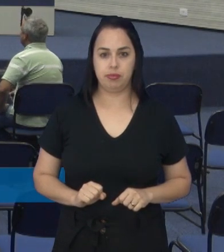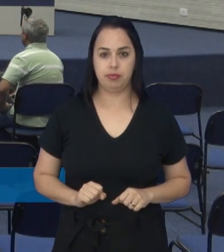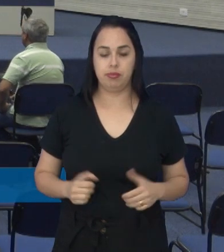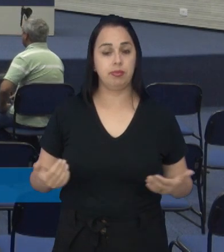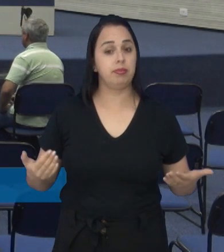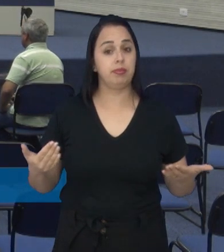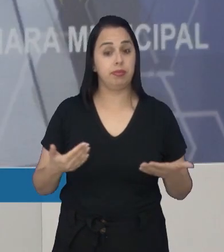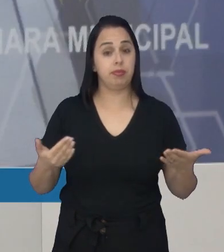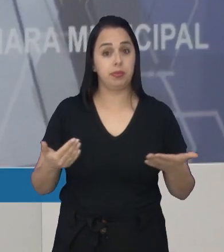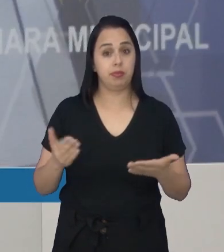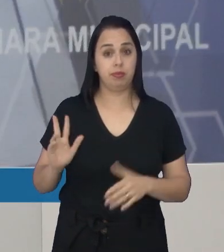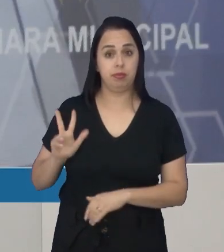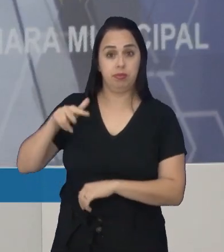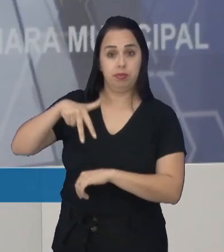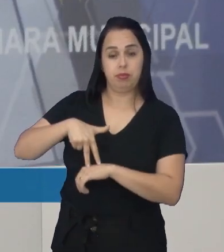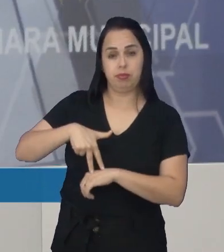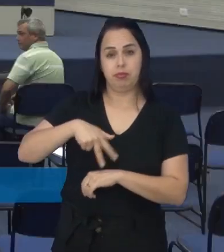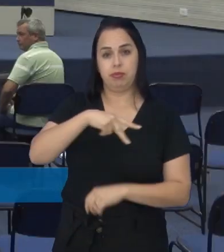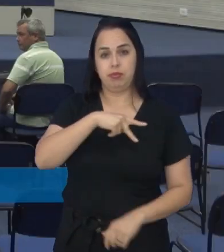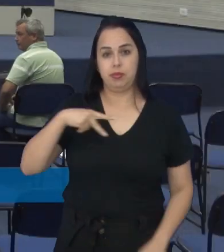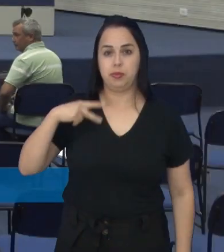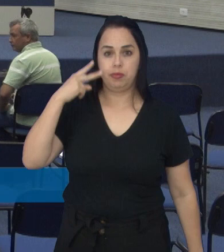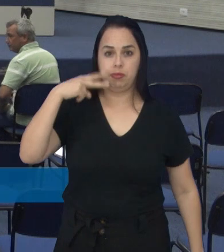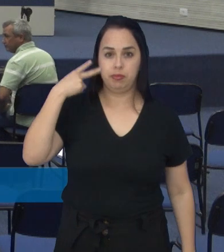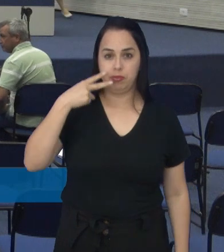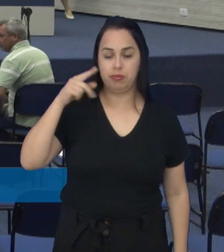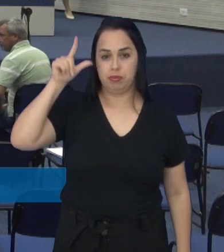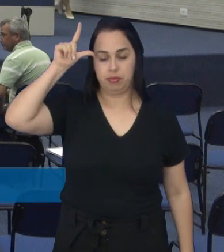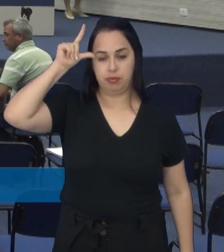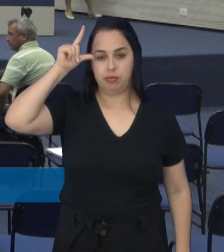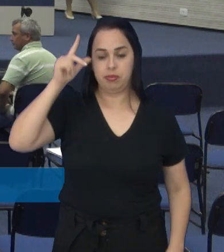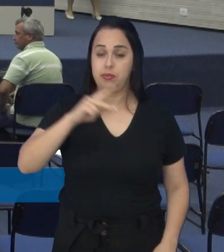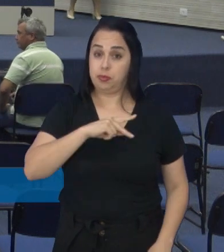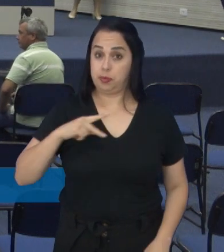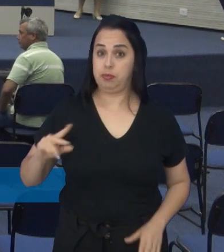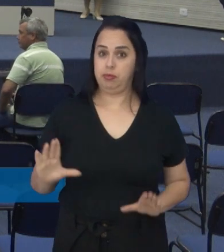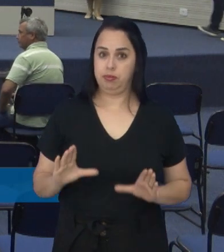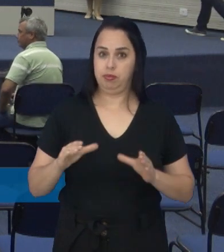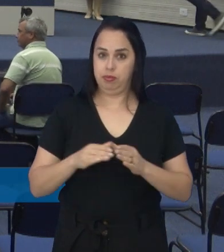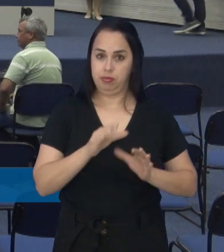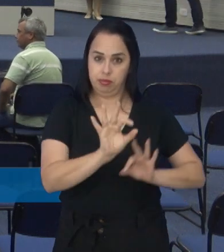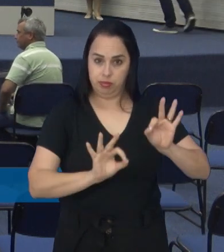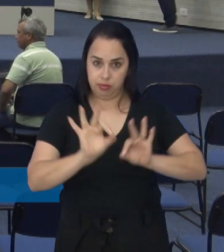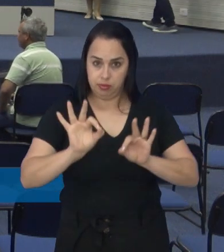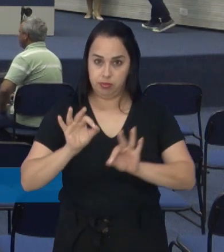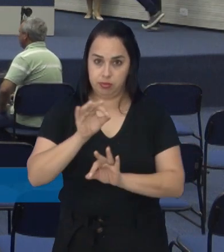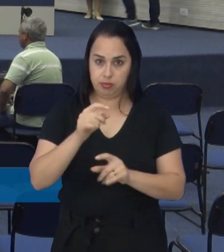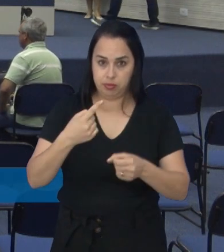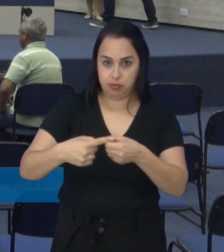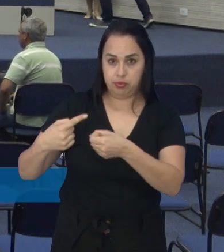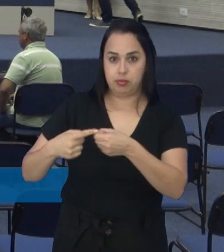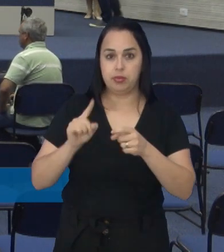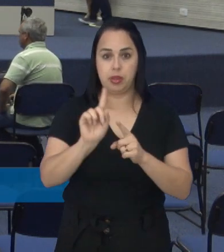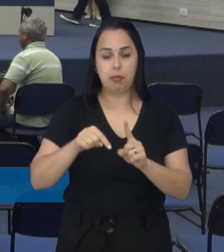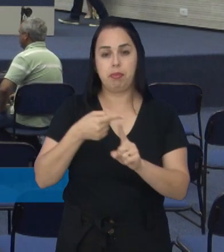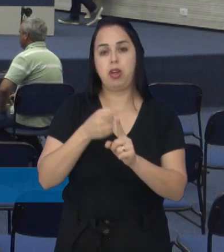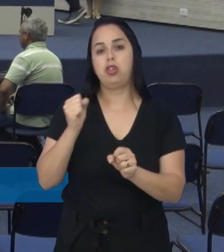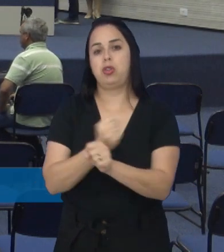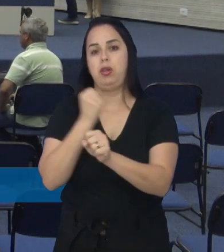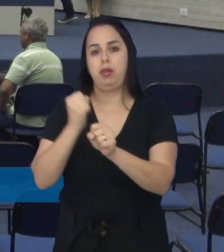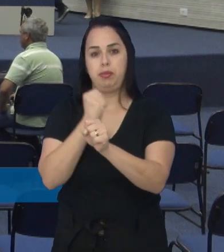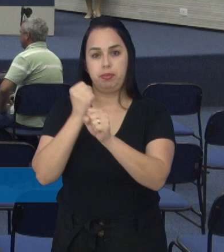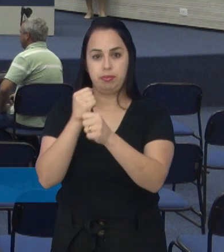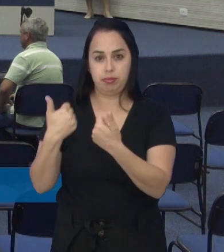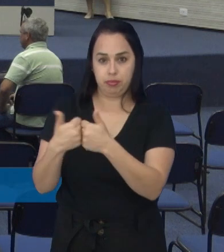e agora com a palavra ao presidente da mesa Vereador Lino Bispo presidente da Comissão de planejamento Urbano obras e Transportes desta